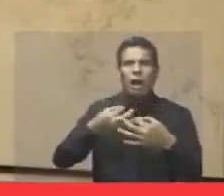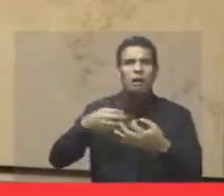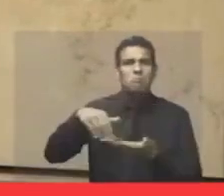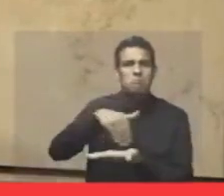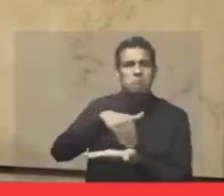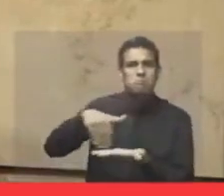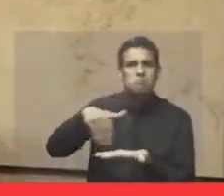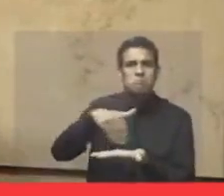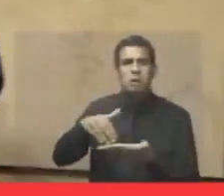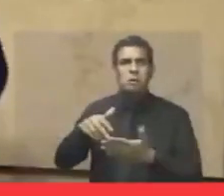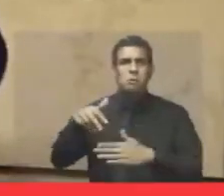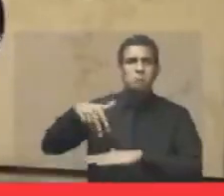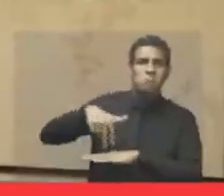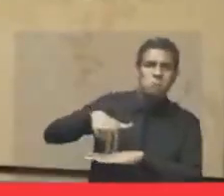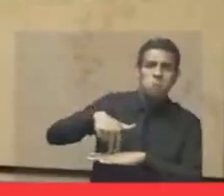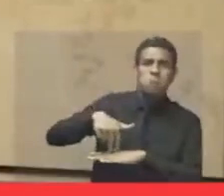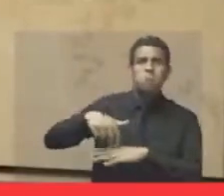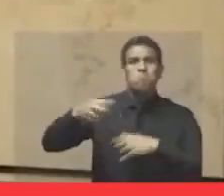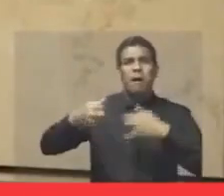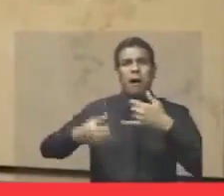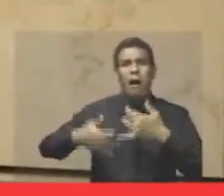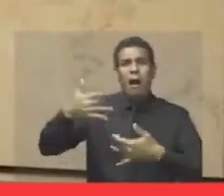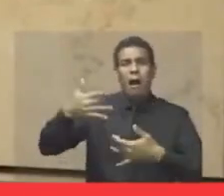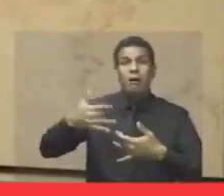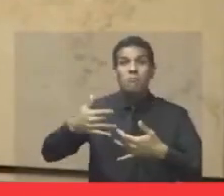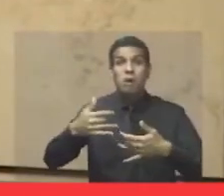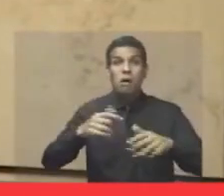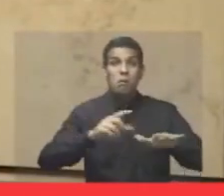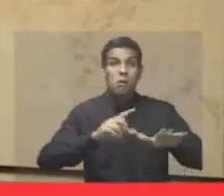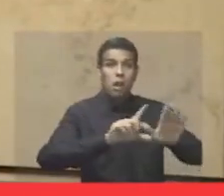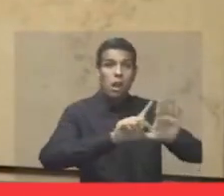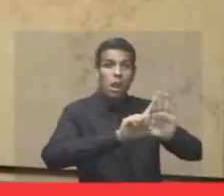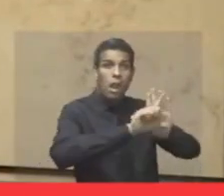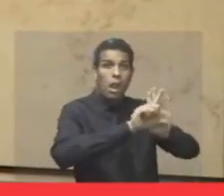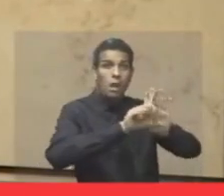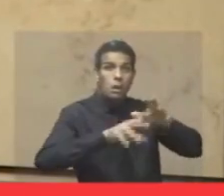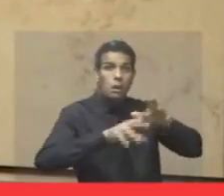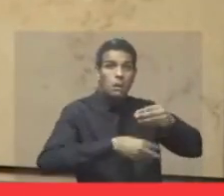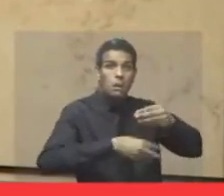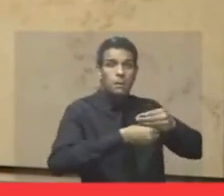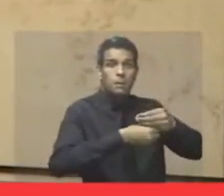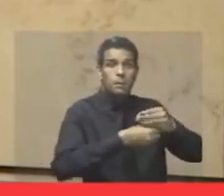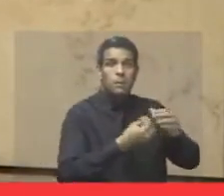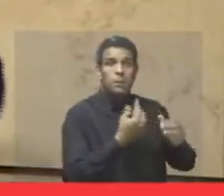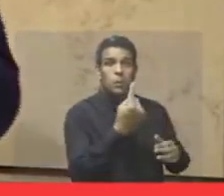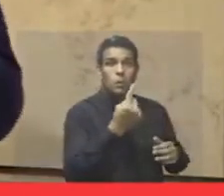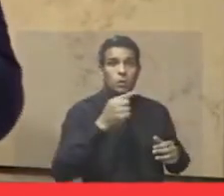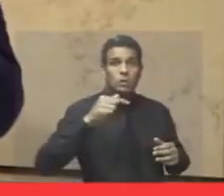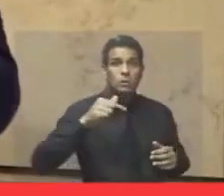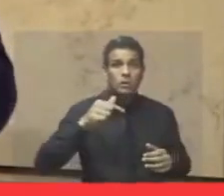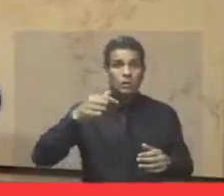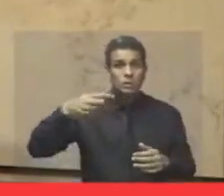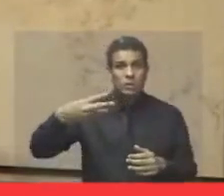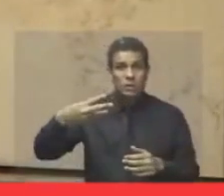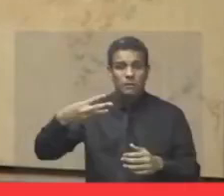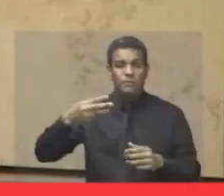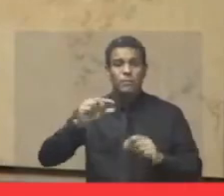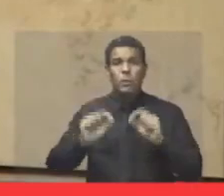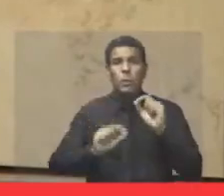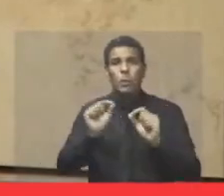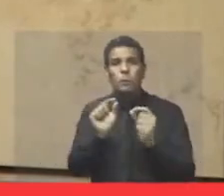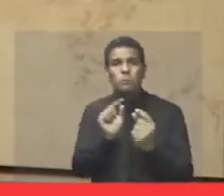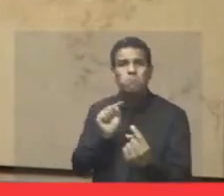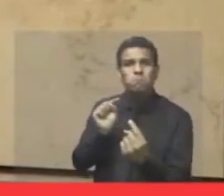Pedro Paulo veio, uma lei complementar, a lei complementar 173, que